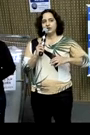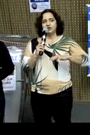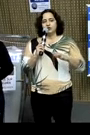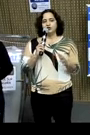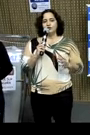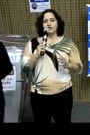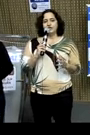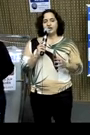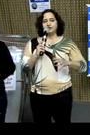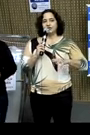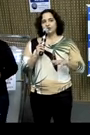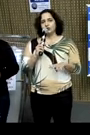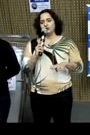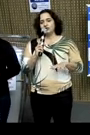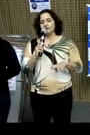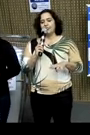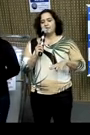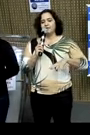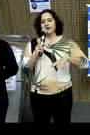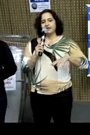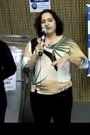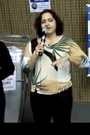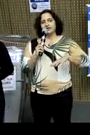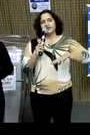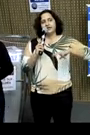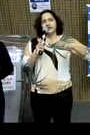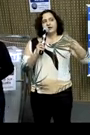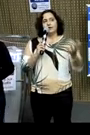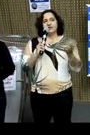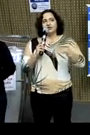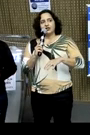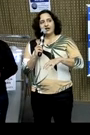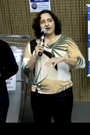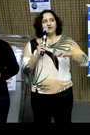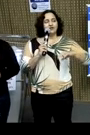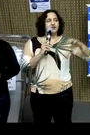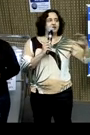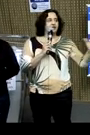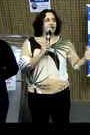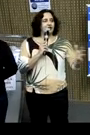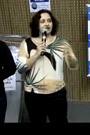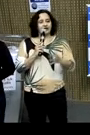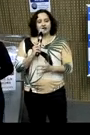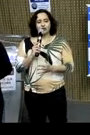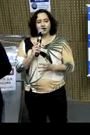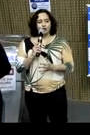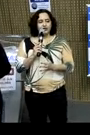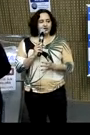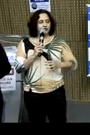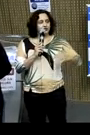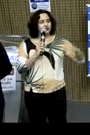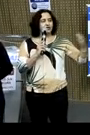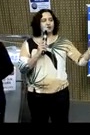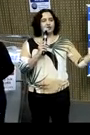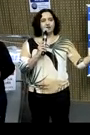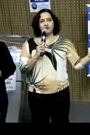atendimento diferenciado da escuta, mas, assim, o paciente chegava, é